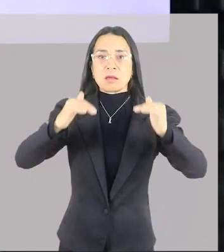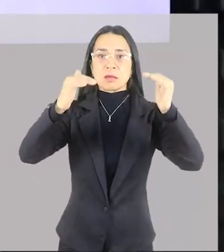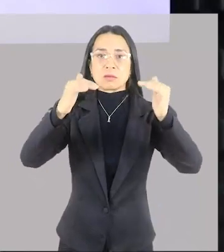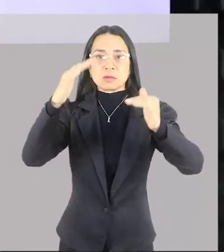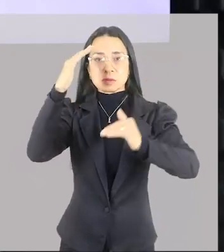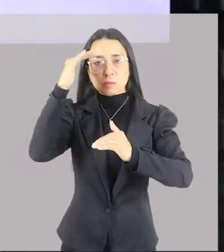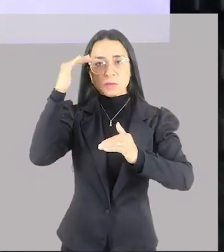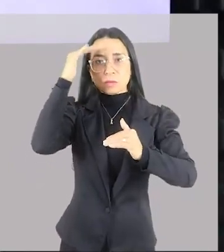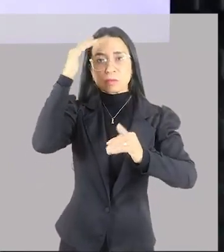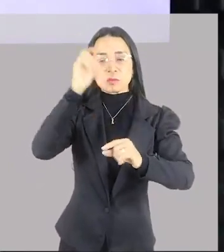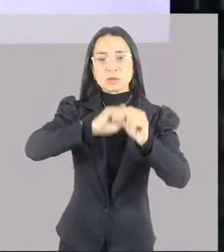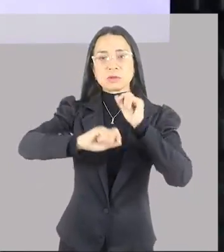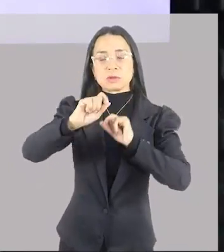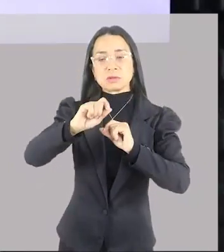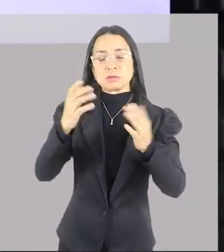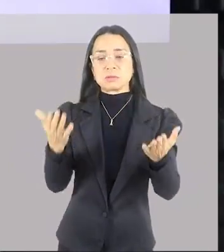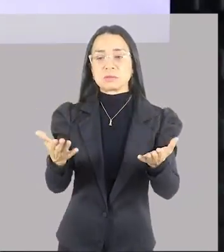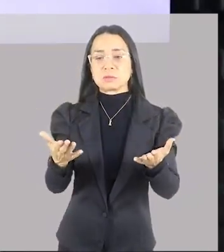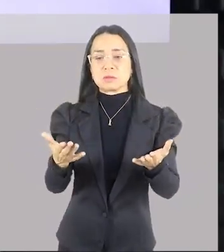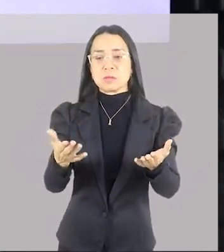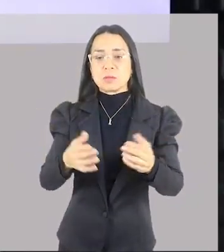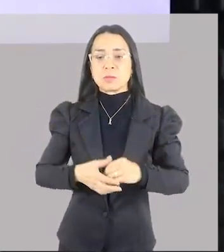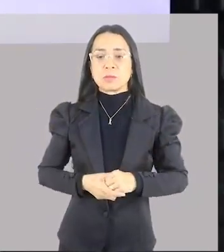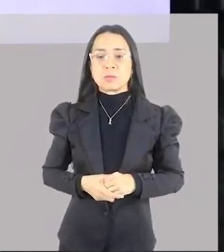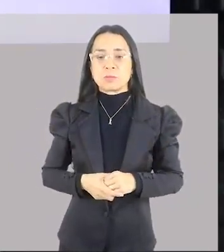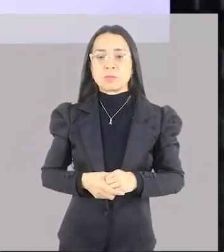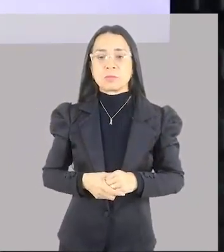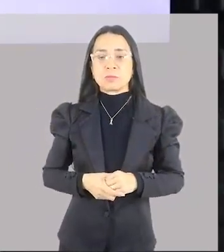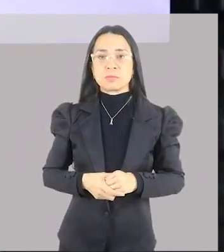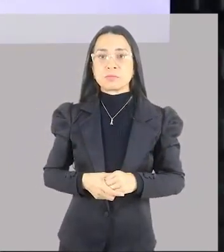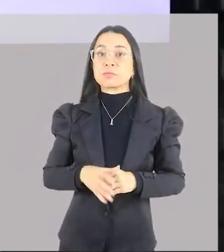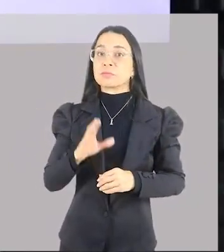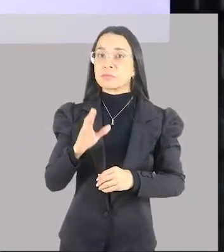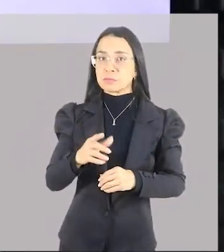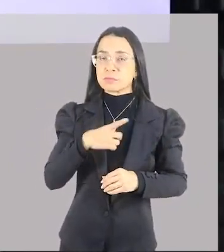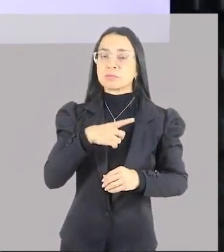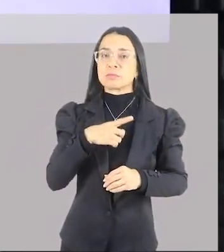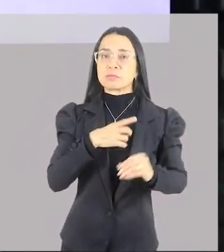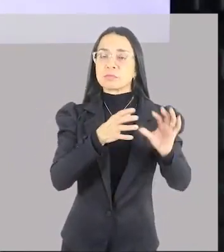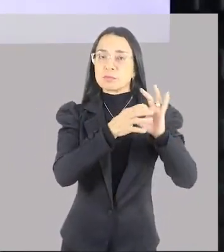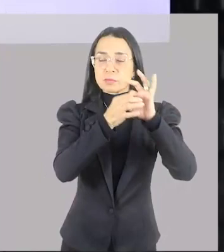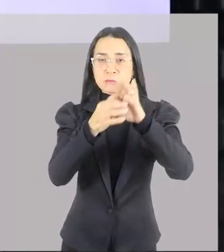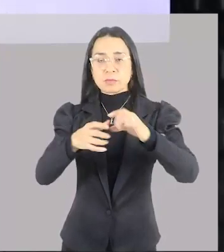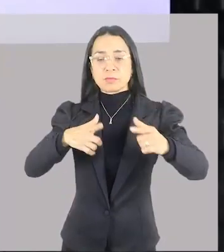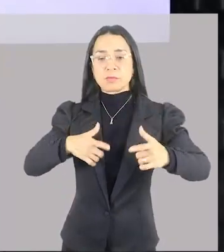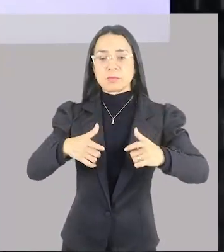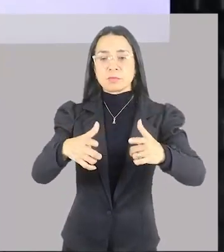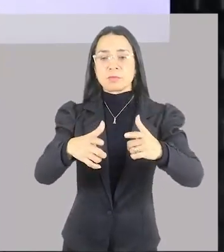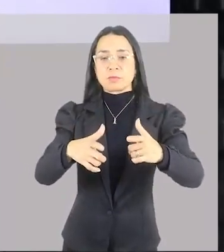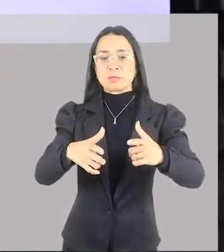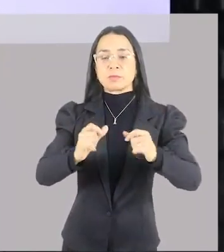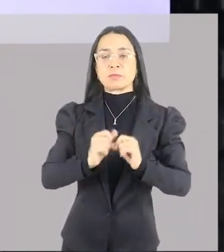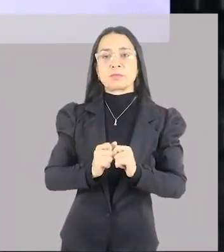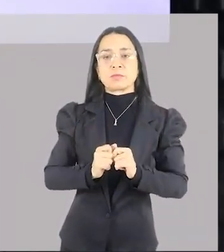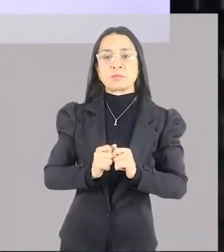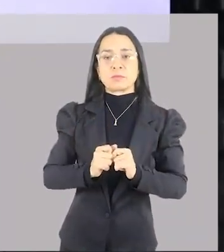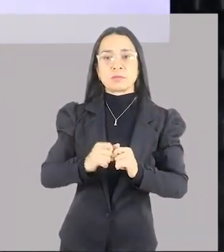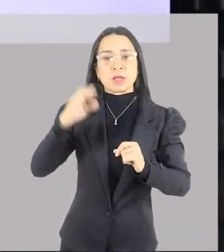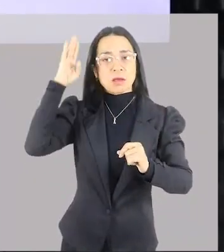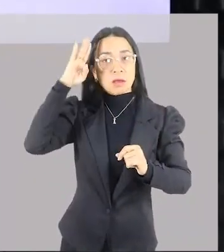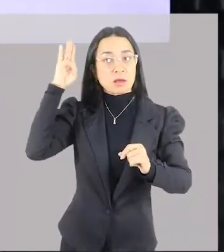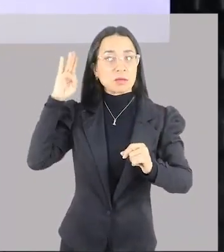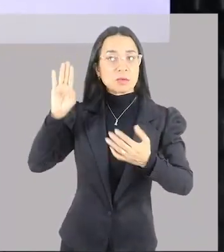do patriotismo, tá? Já que está no contexto de guerra. Anti-academicismo, na realidade